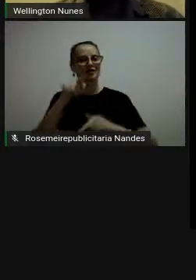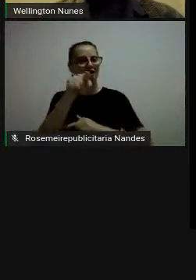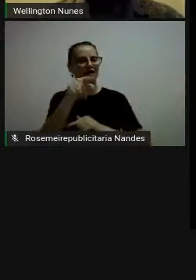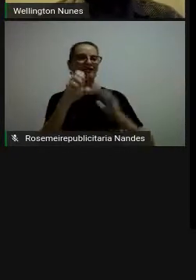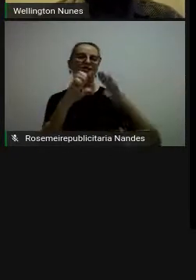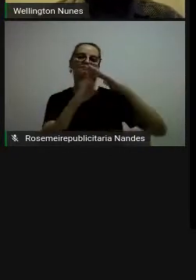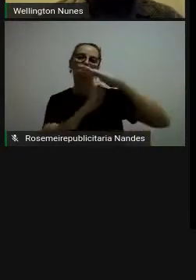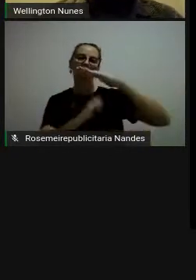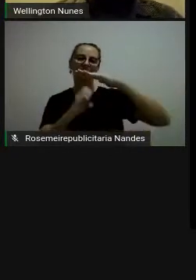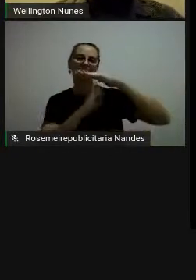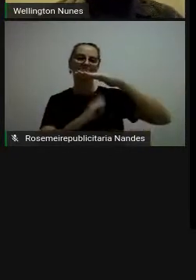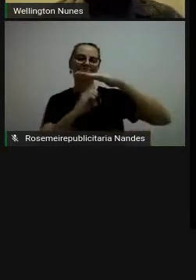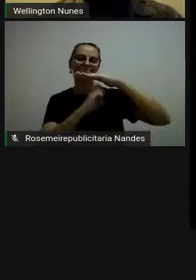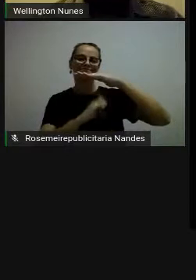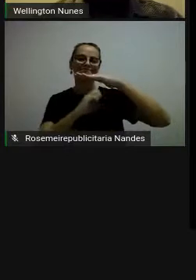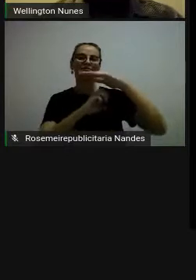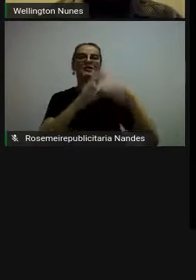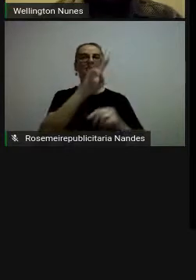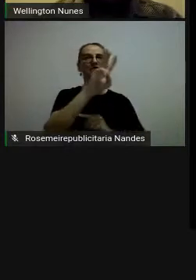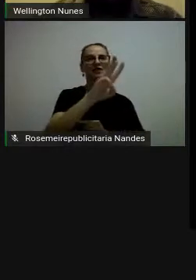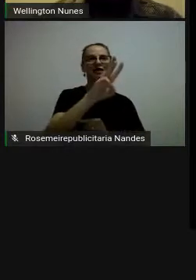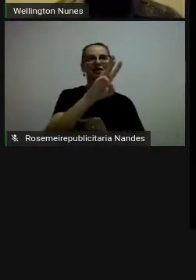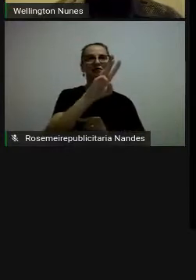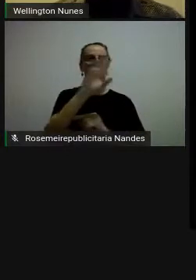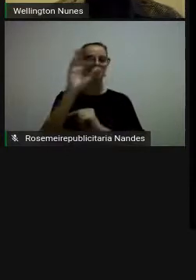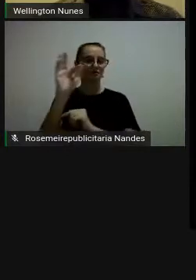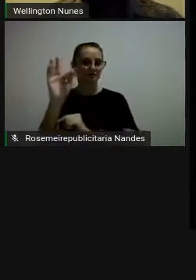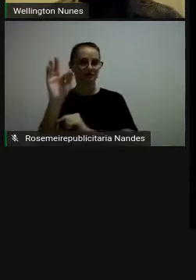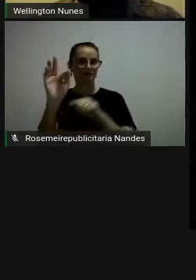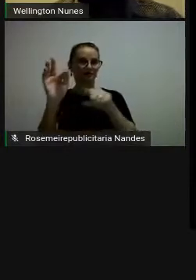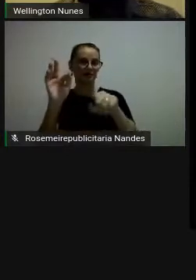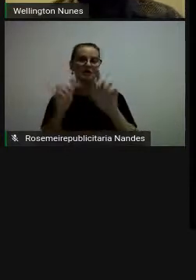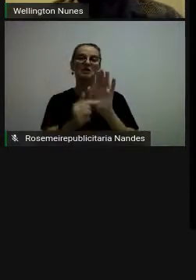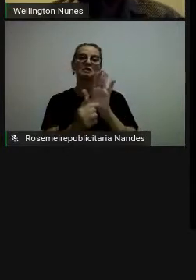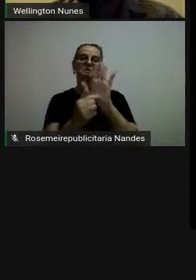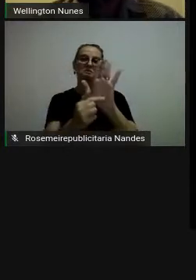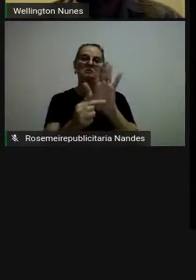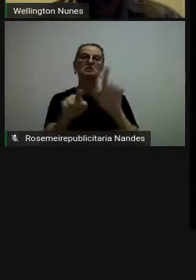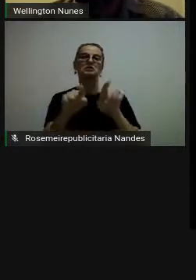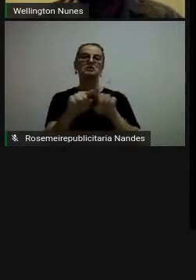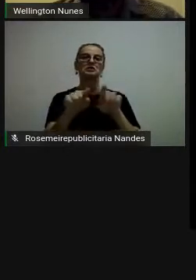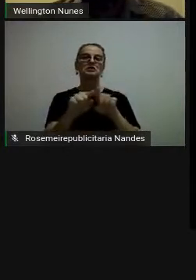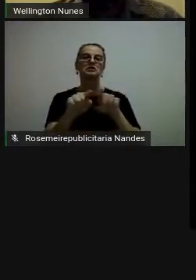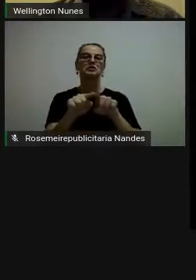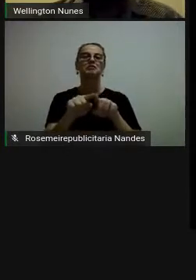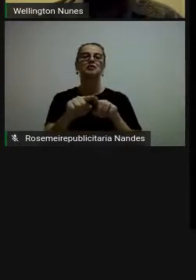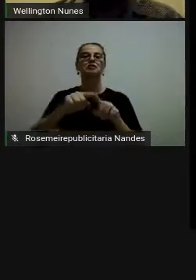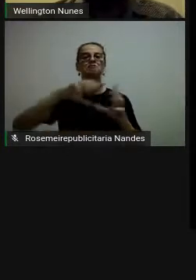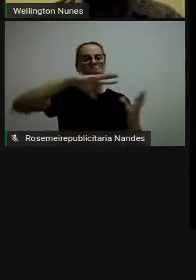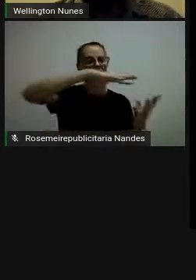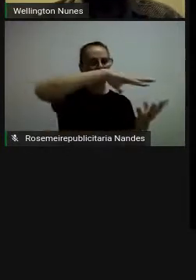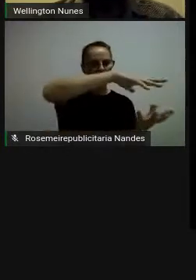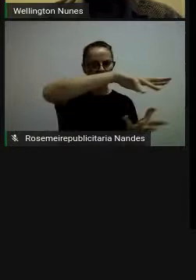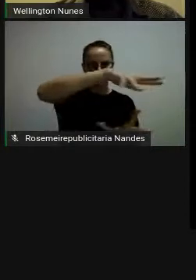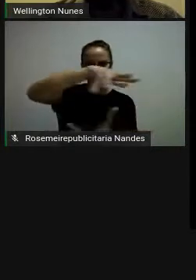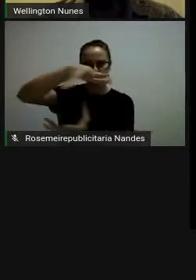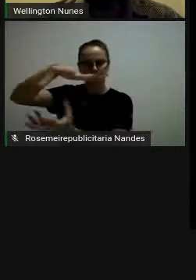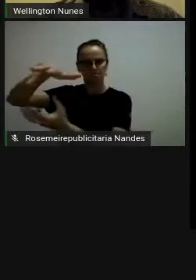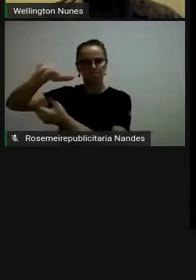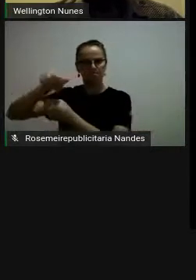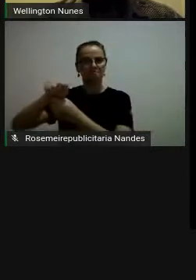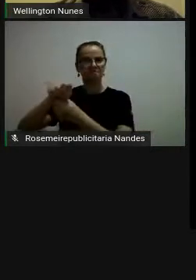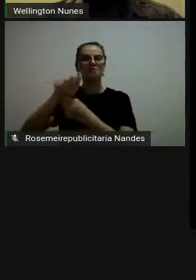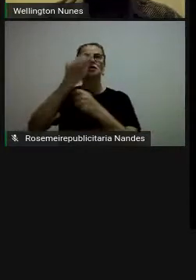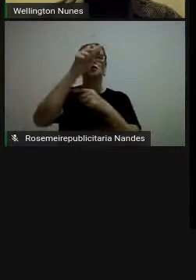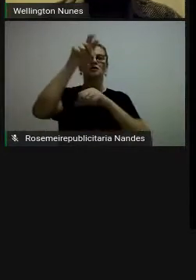A WWF, esse mapa mostrando aí riqueza de pássaros no planeta Terra, né? Os países que possuem